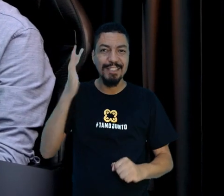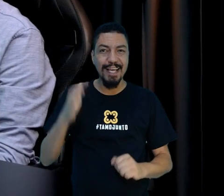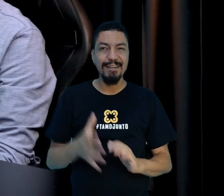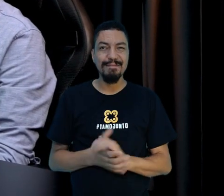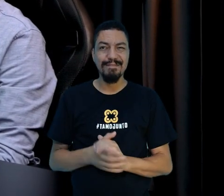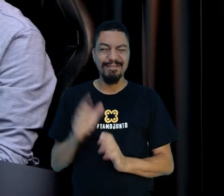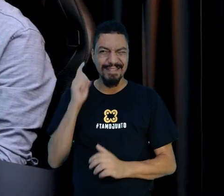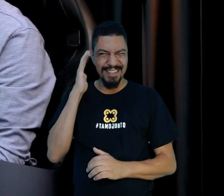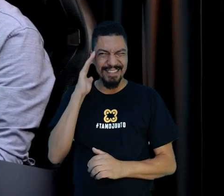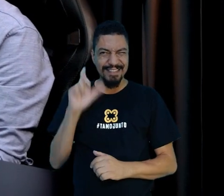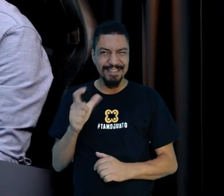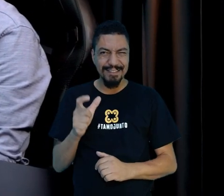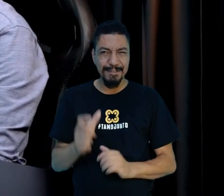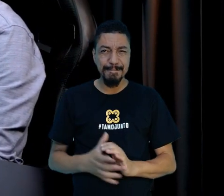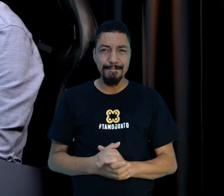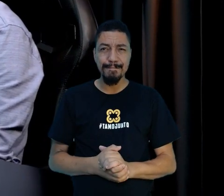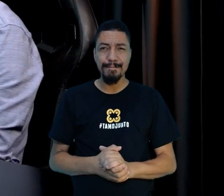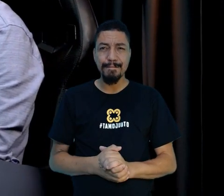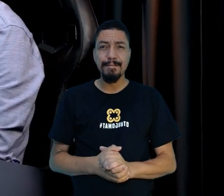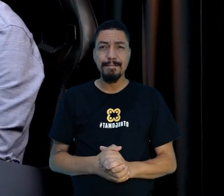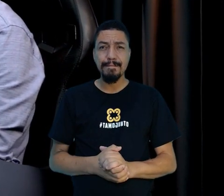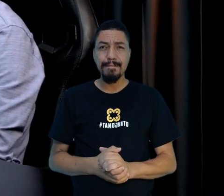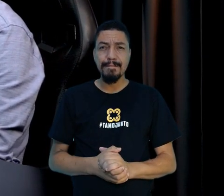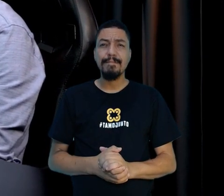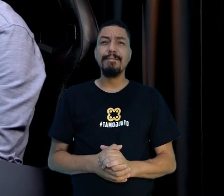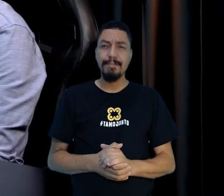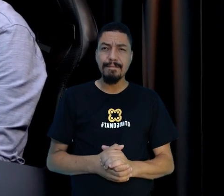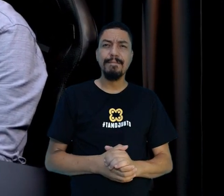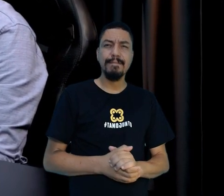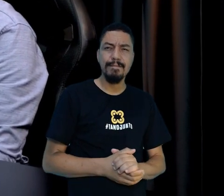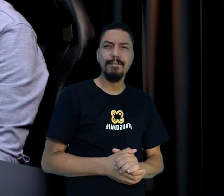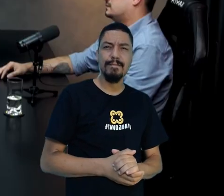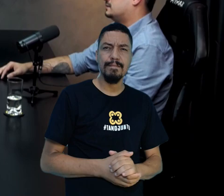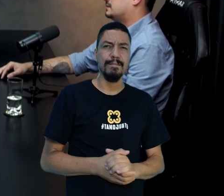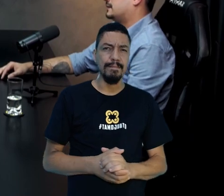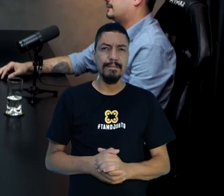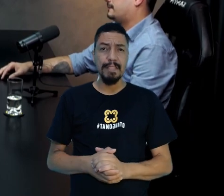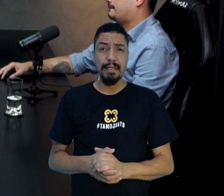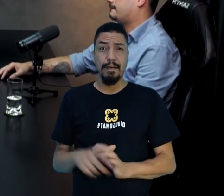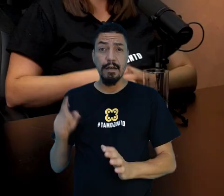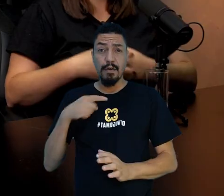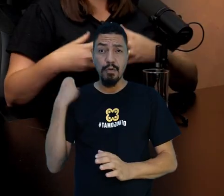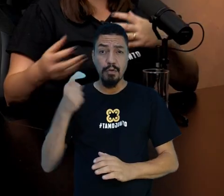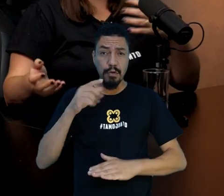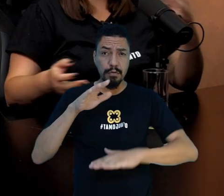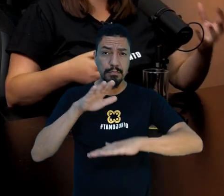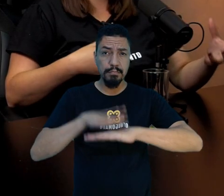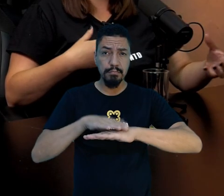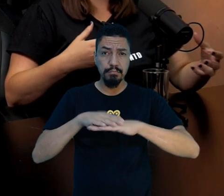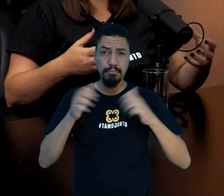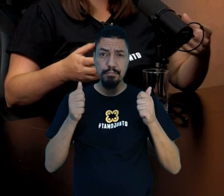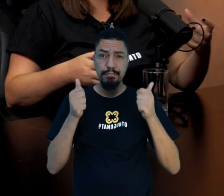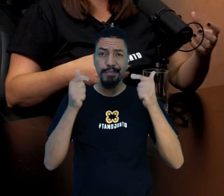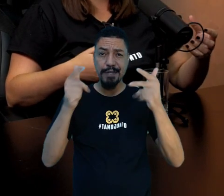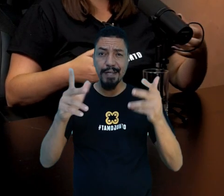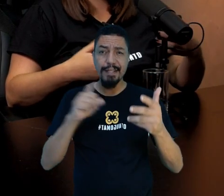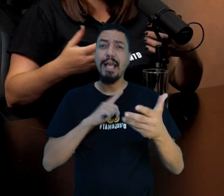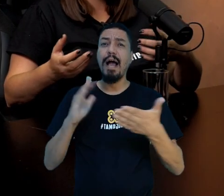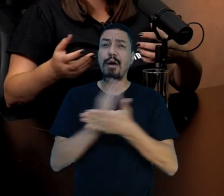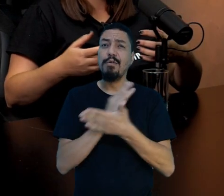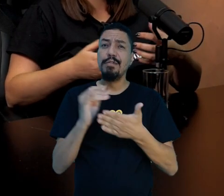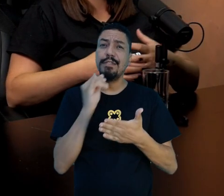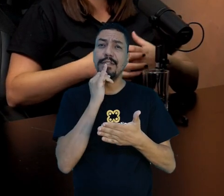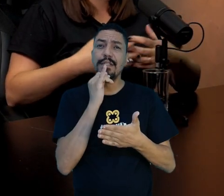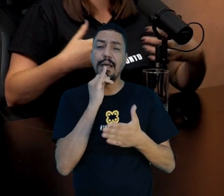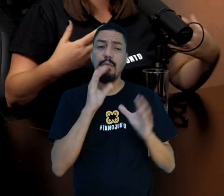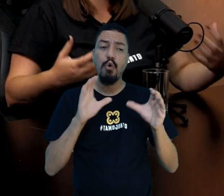um homem. Entende? Perfeito. Eu acho que quando a gente vai falar, a gente deu alguns exemplos